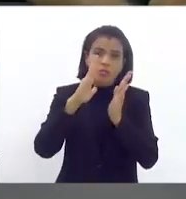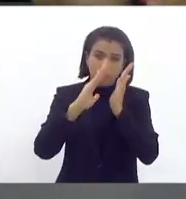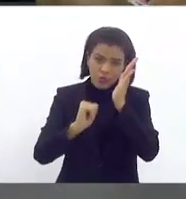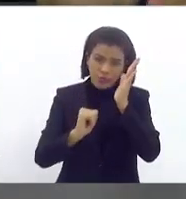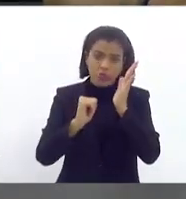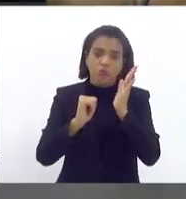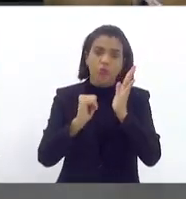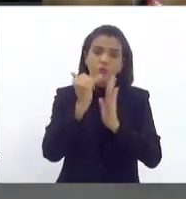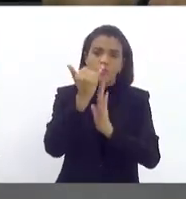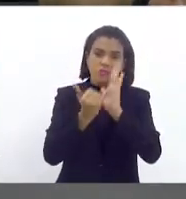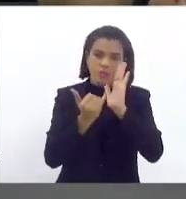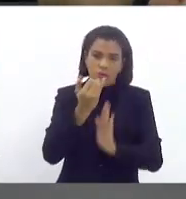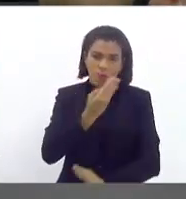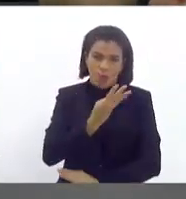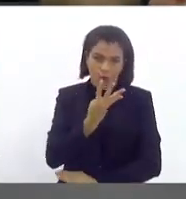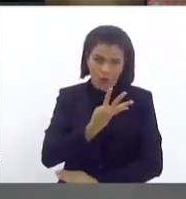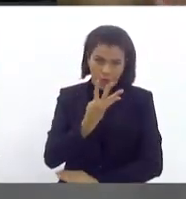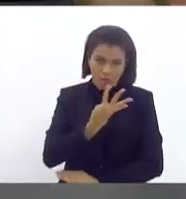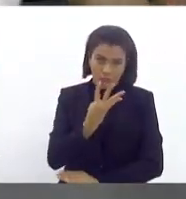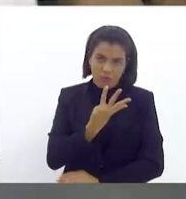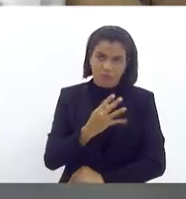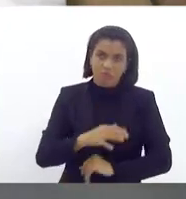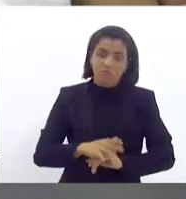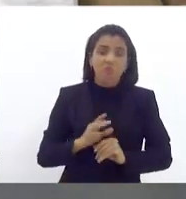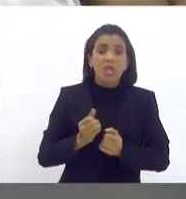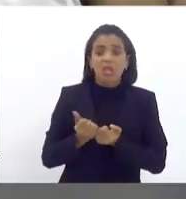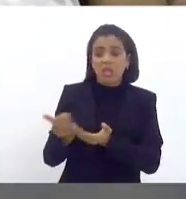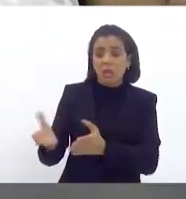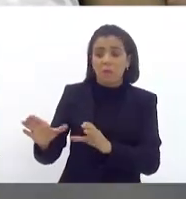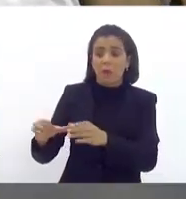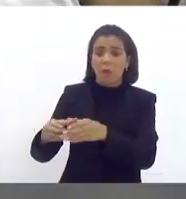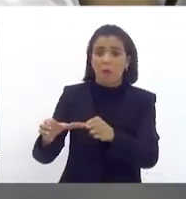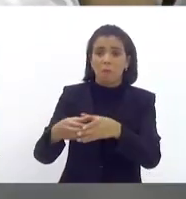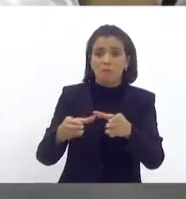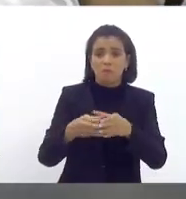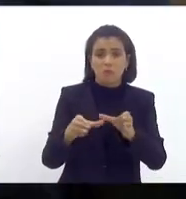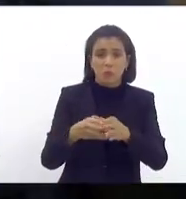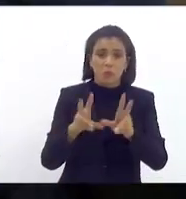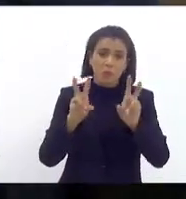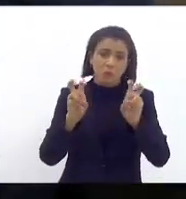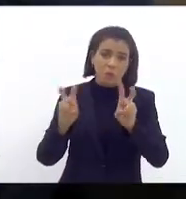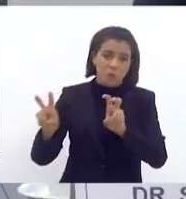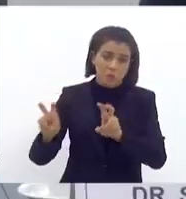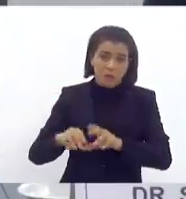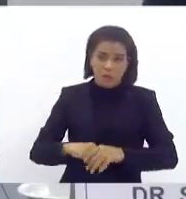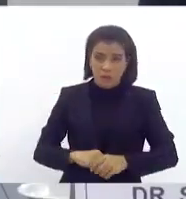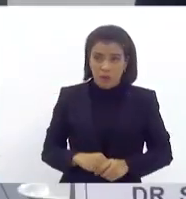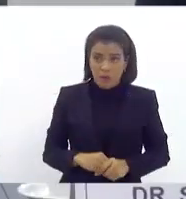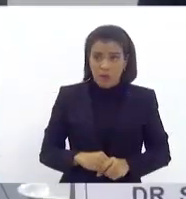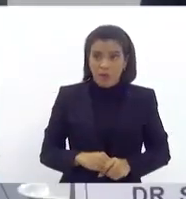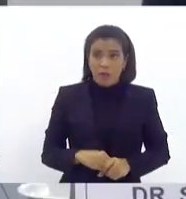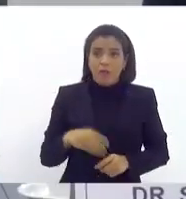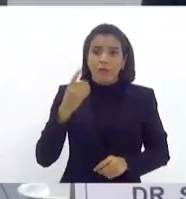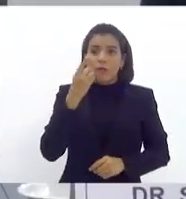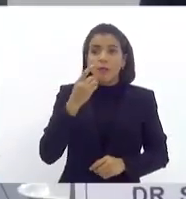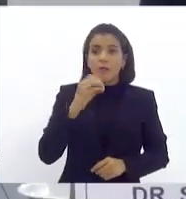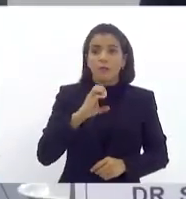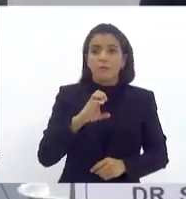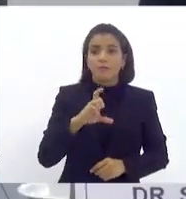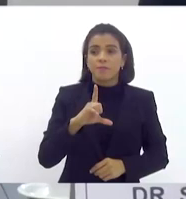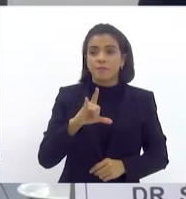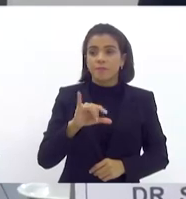quarto passar o resto para as comissões temáticas. Deputada Célia está escrita. Bom,